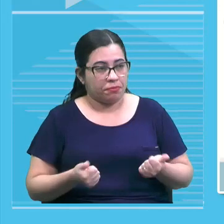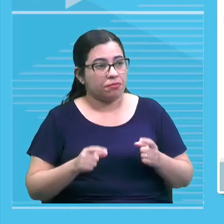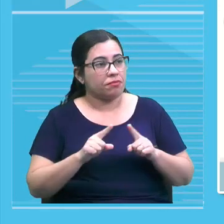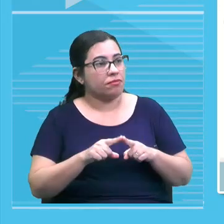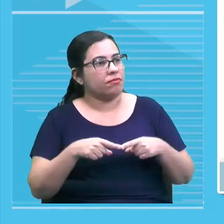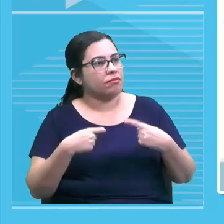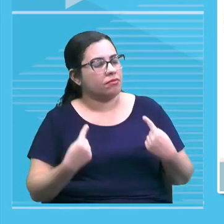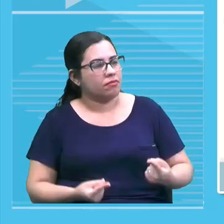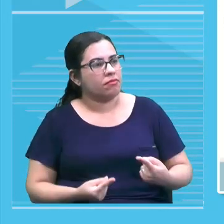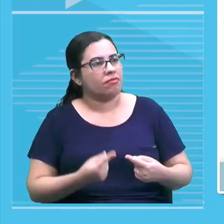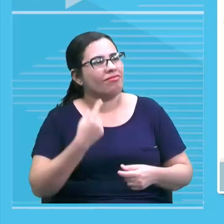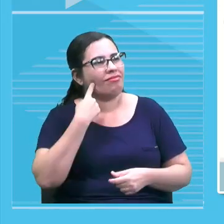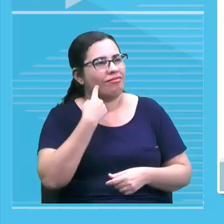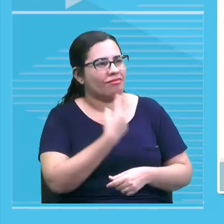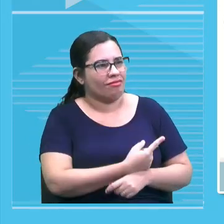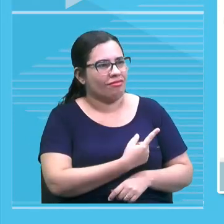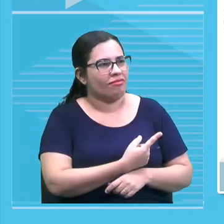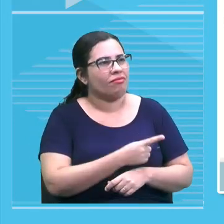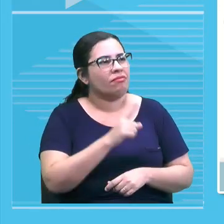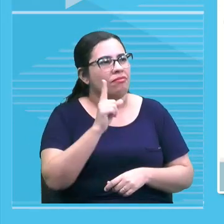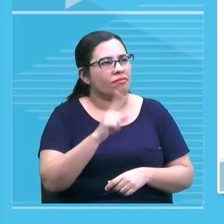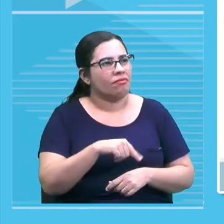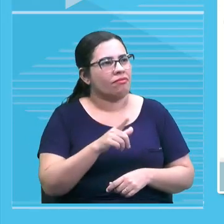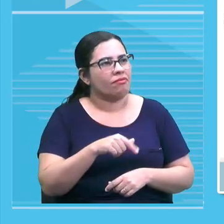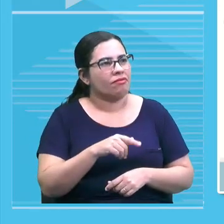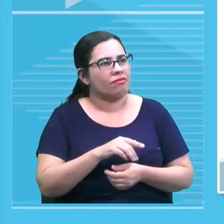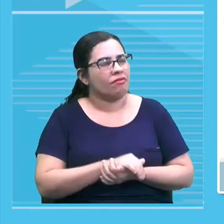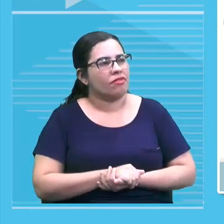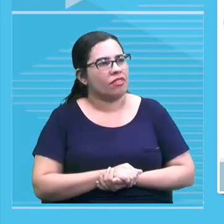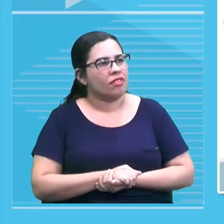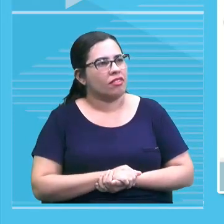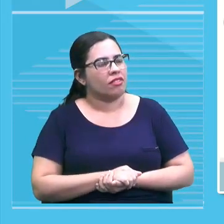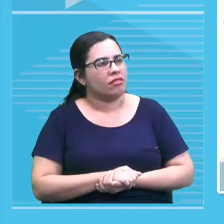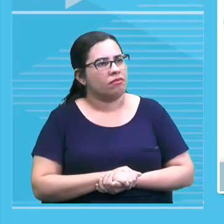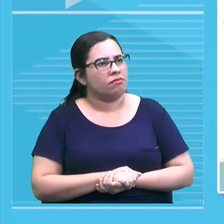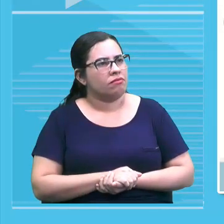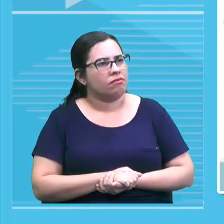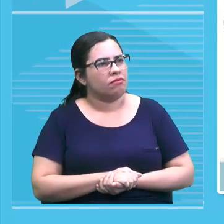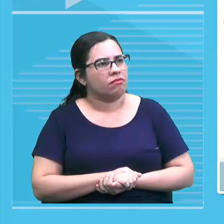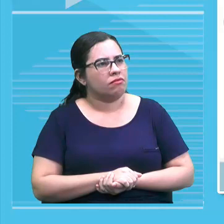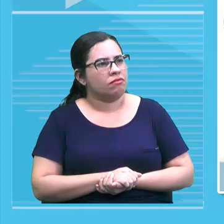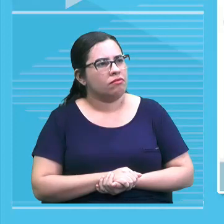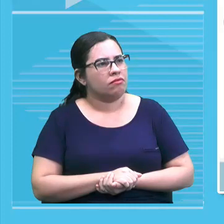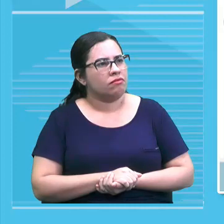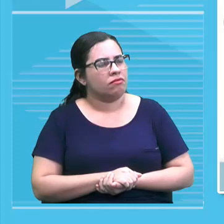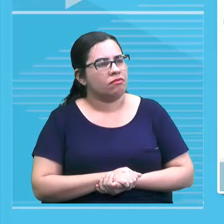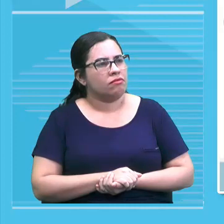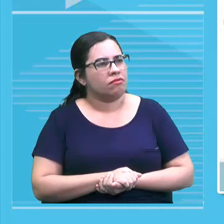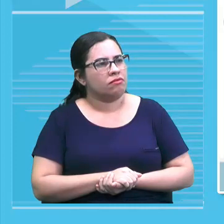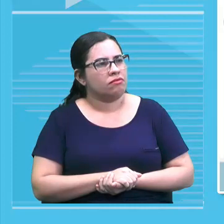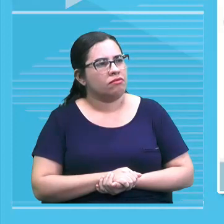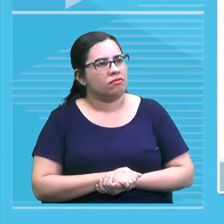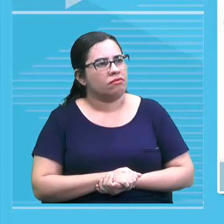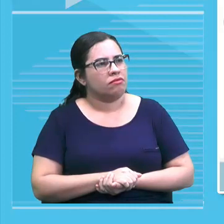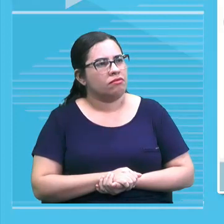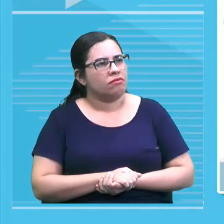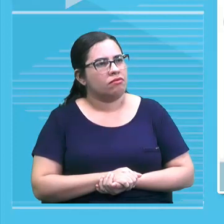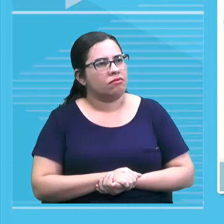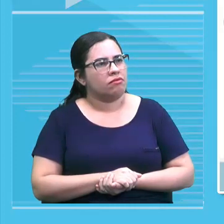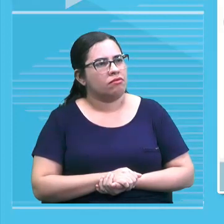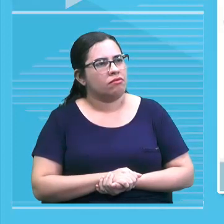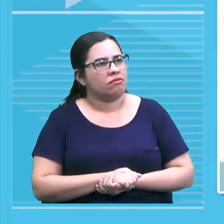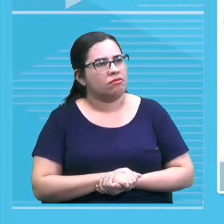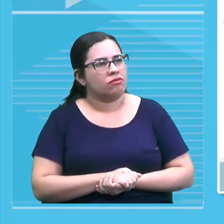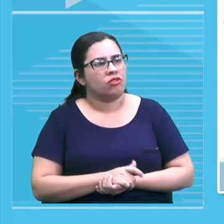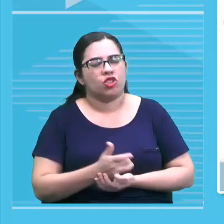na vibração transversal veja só a partícula o movimento